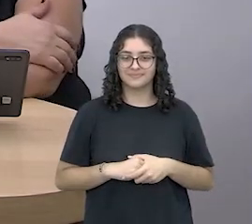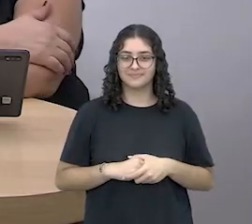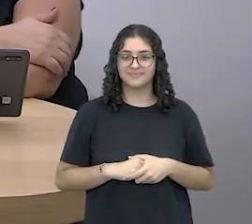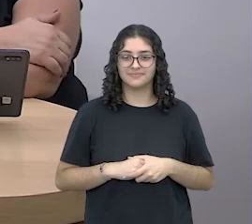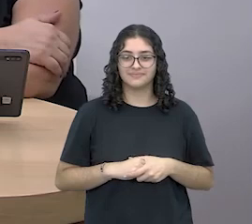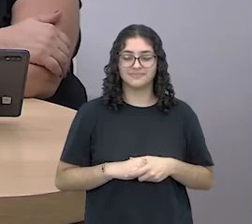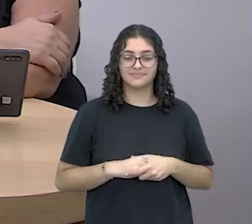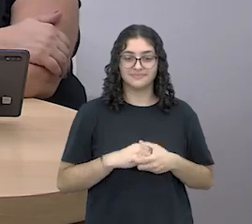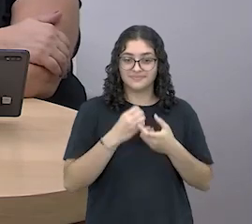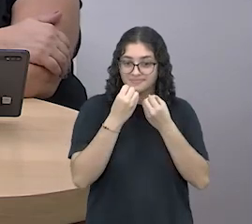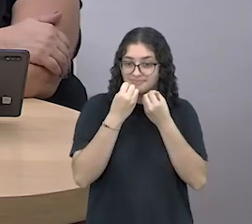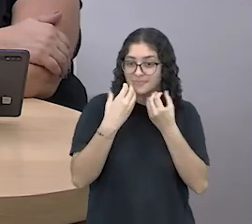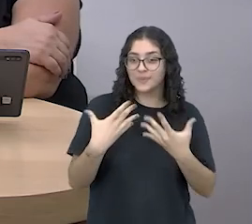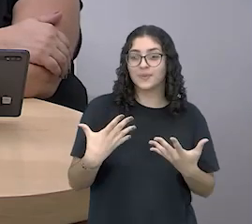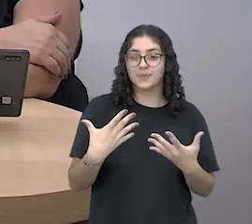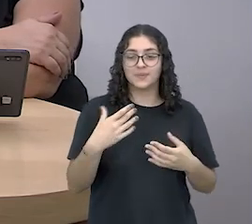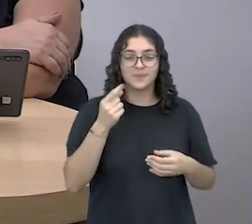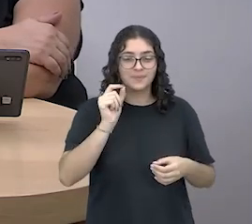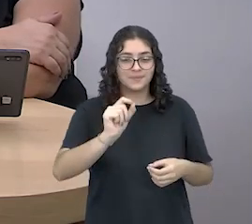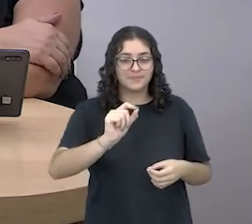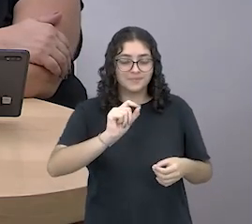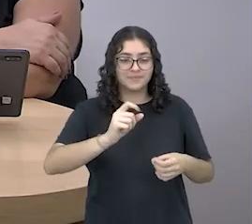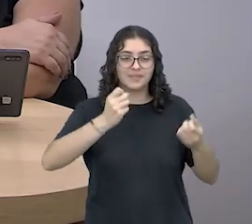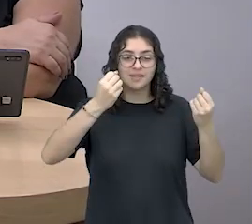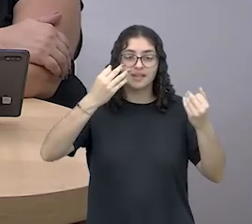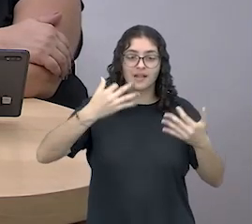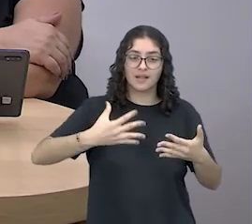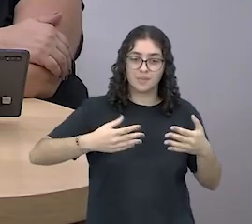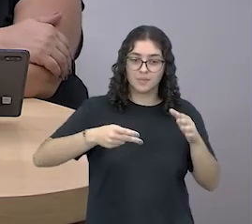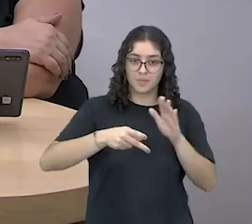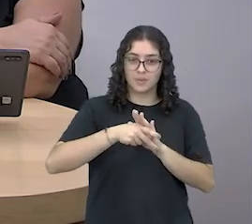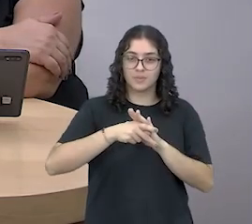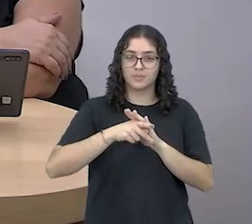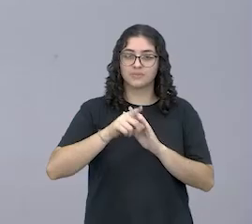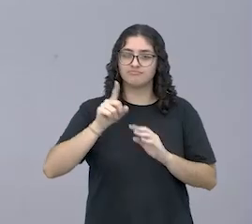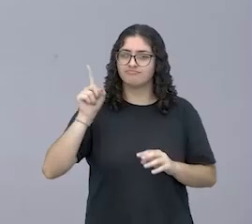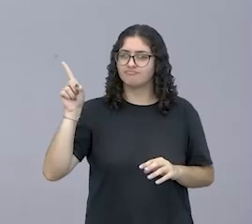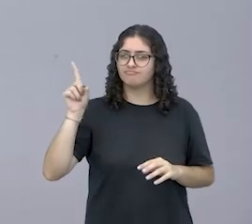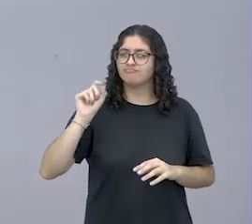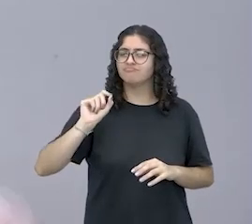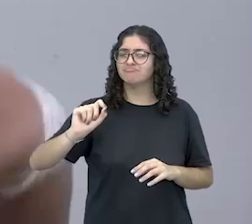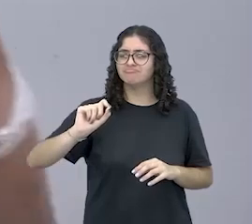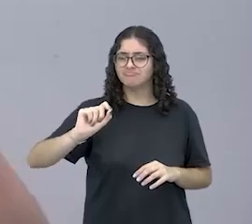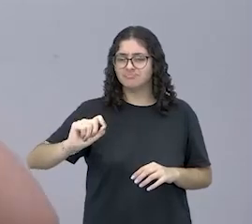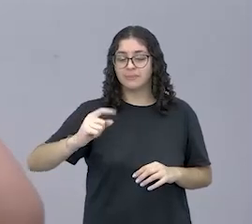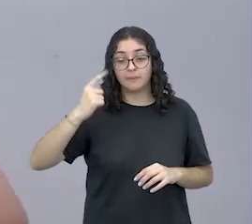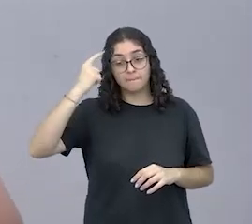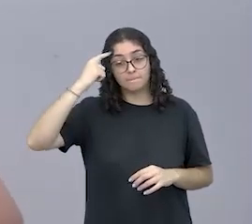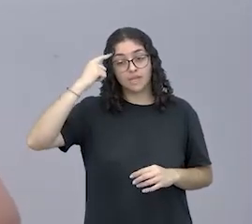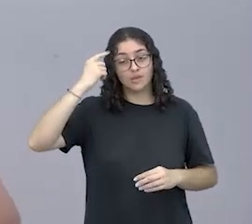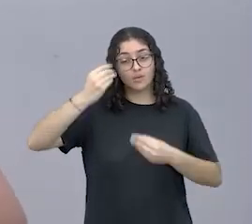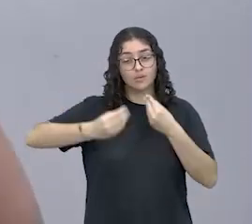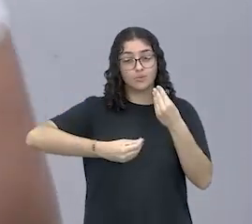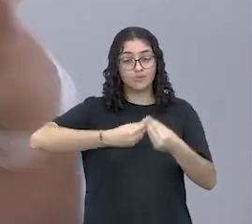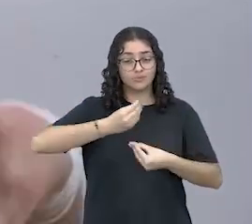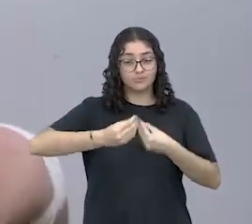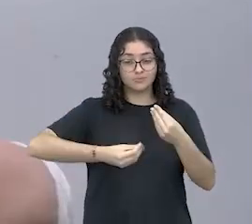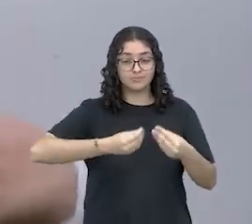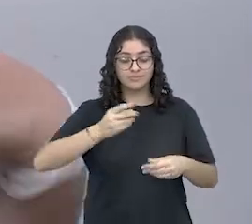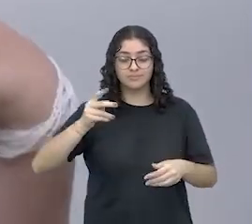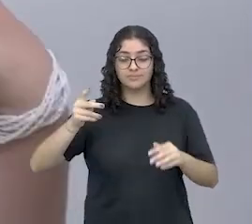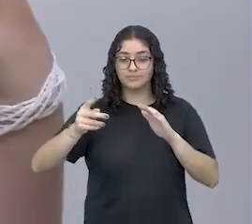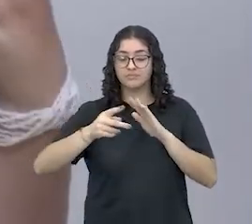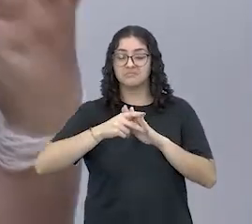Muito bom. Então, só para a gente falar um pouquinho mais do desdobramento, né? Sempre pensando aí, né, nesse